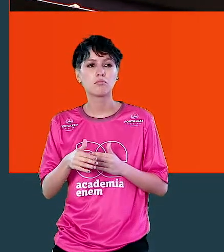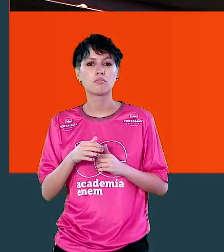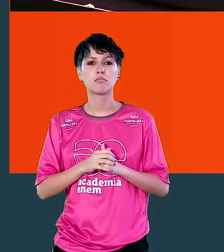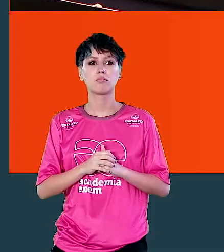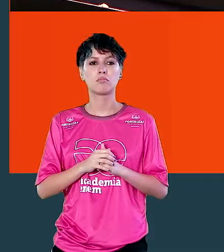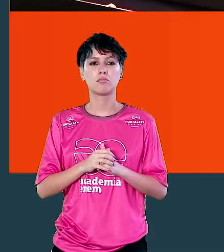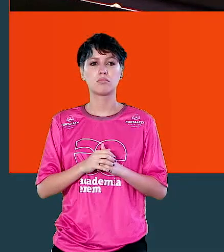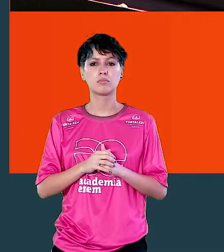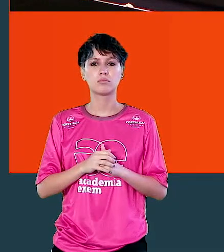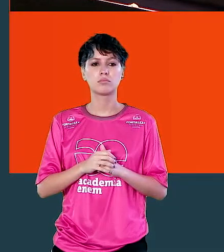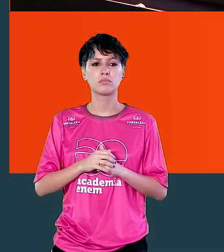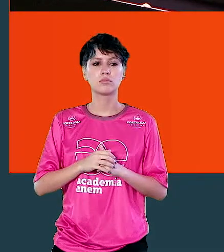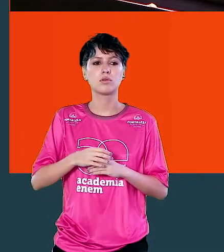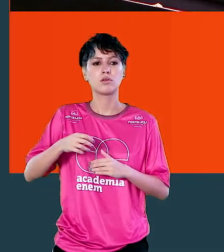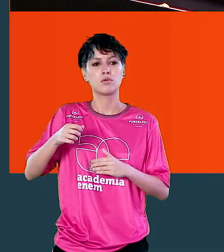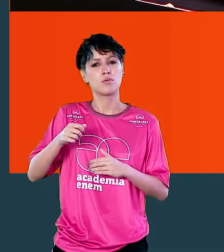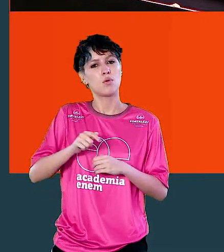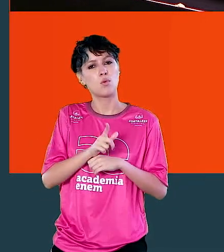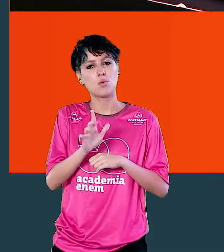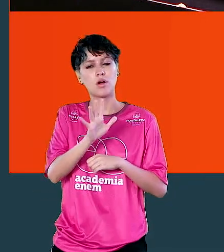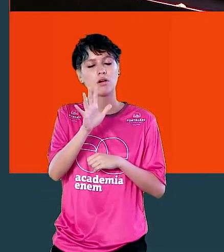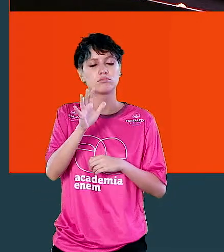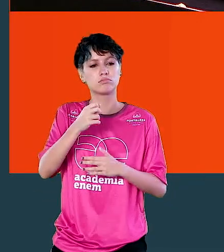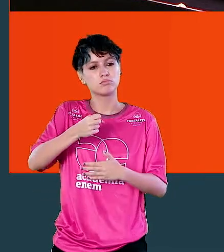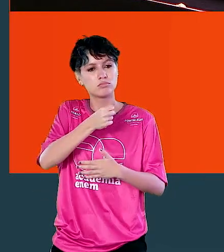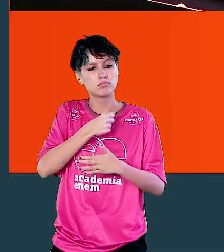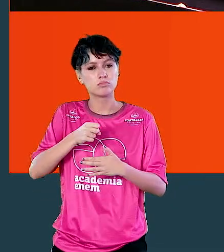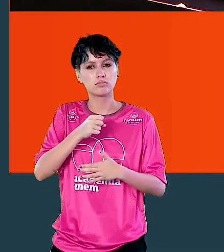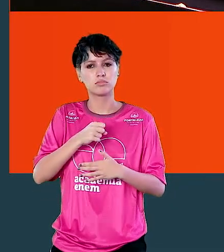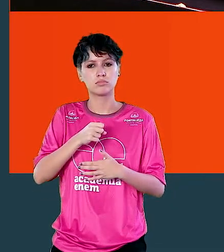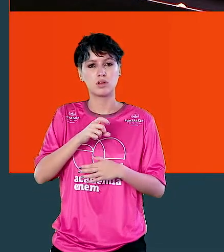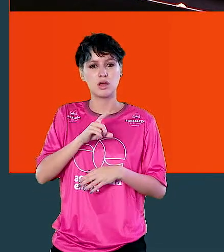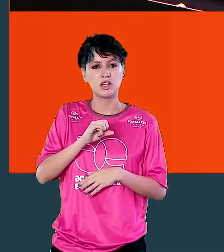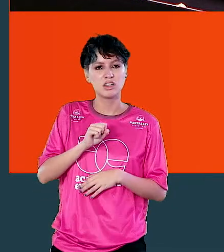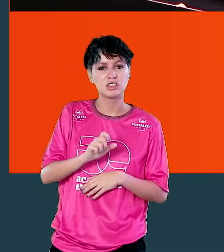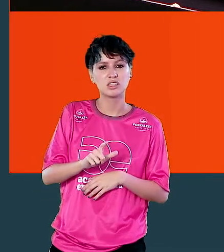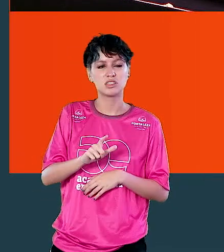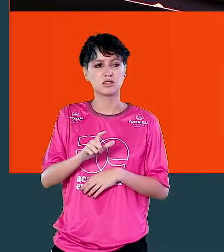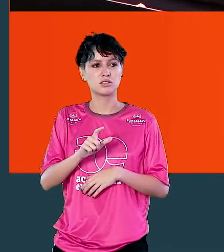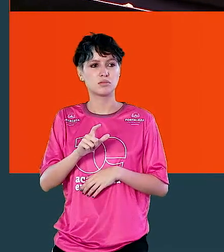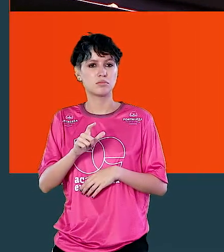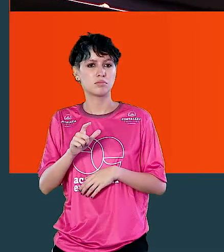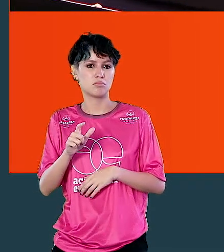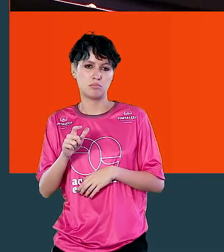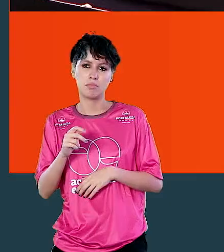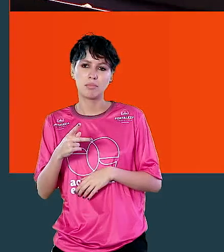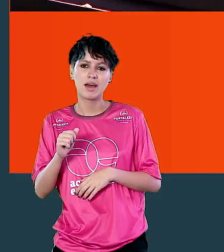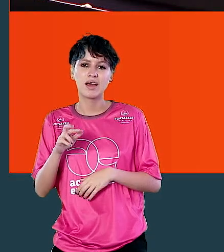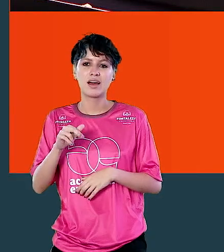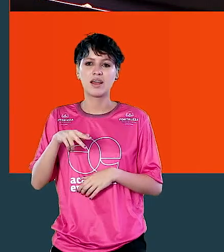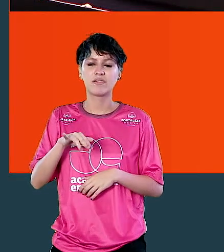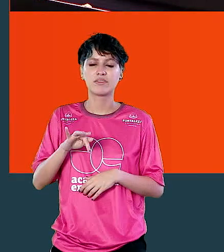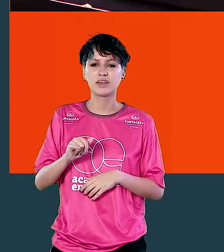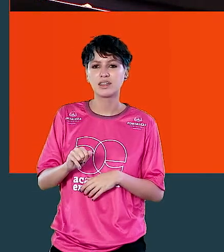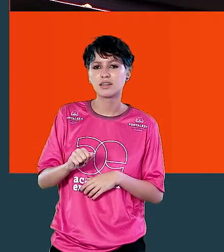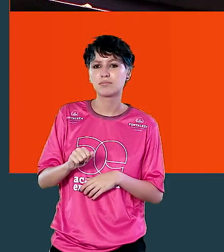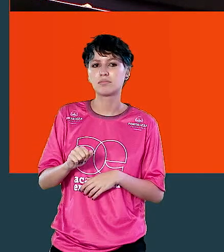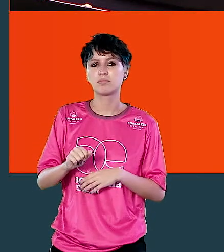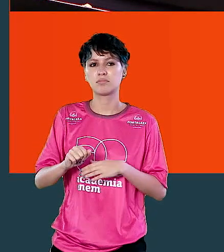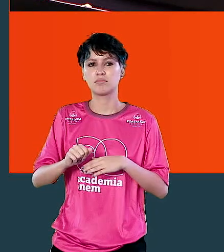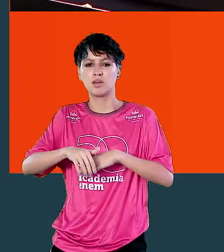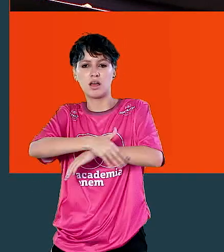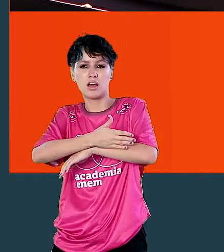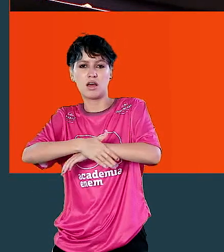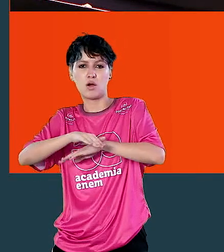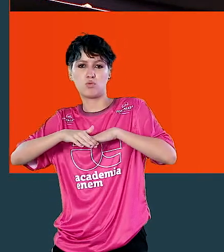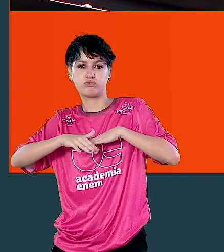GLP, que é gás de cozinha, diesel, parafina, o asfalto, vem do petróleo.